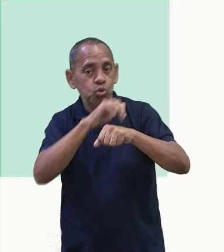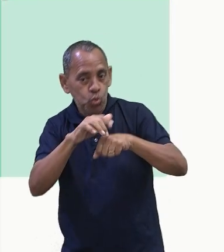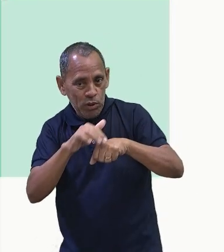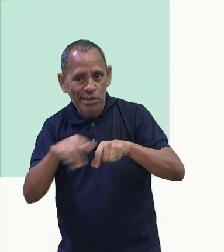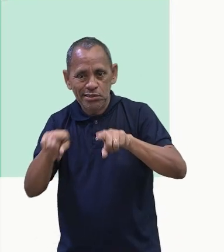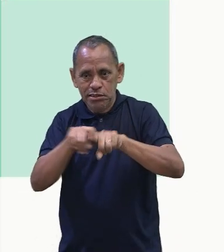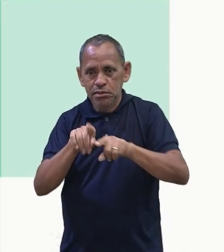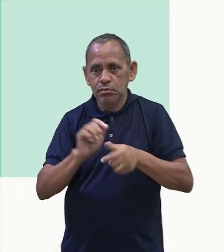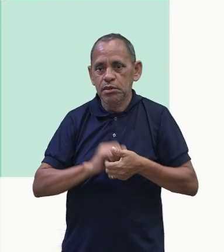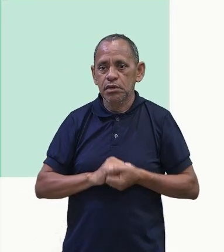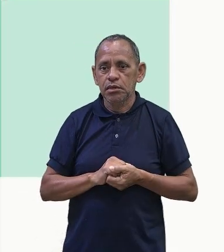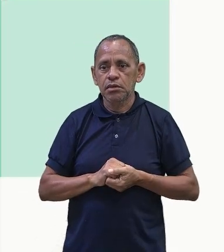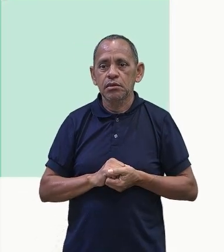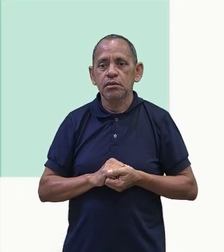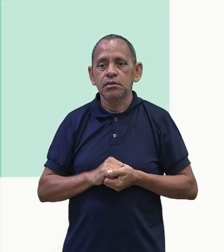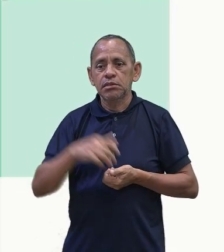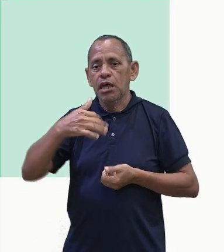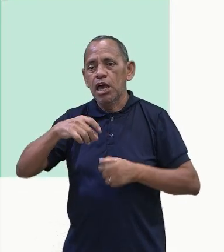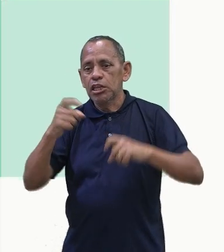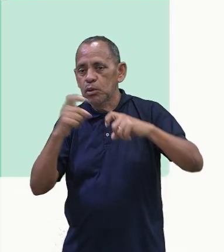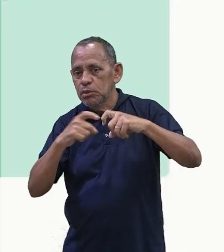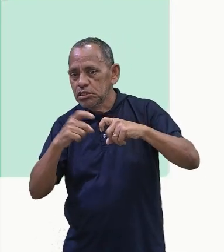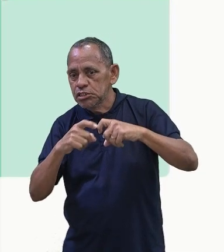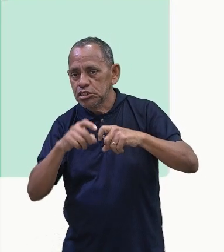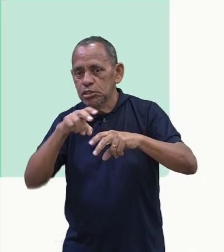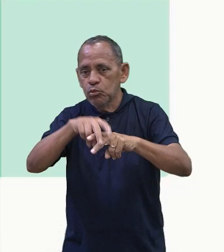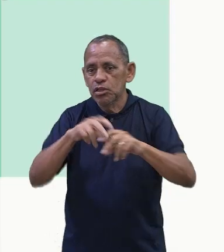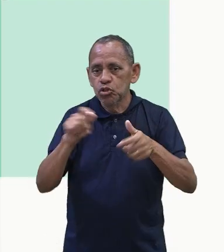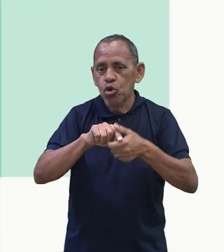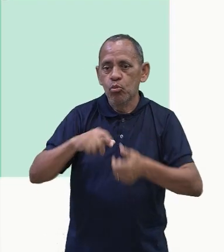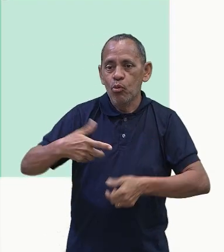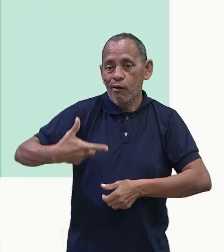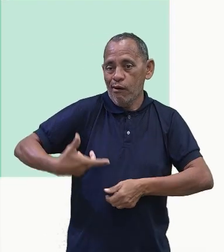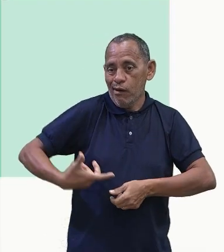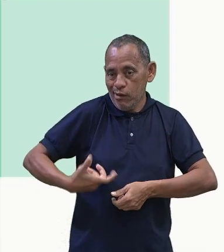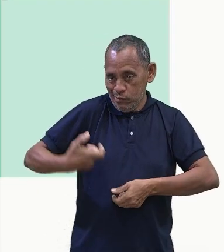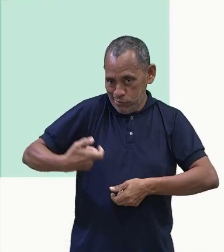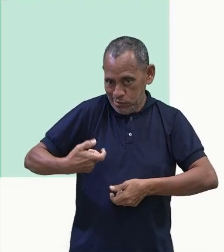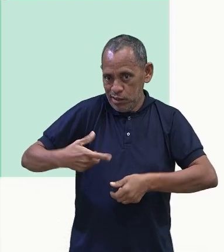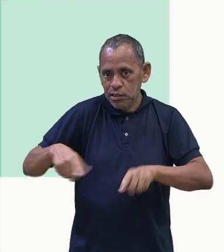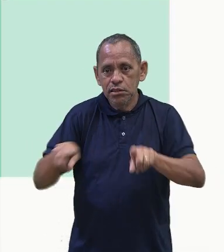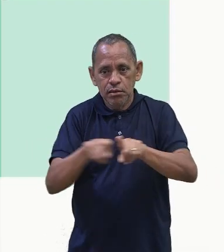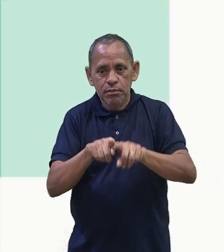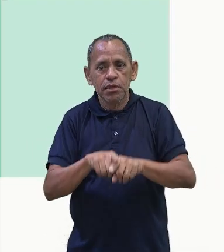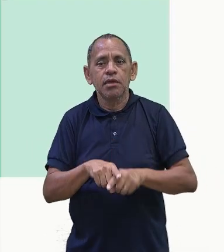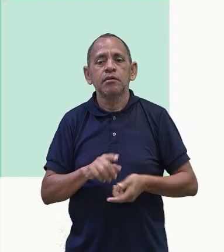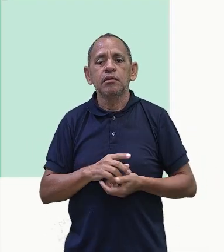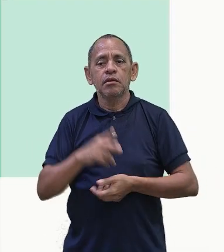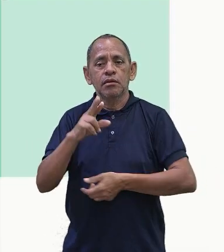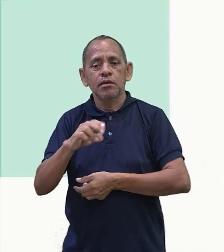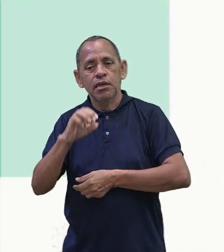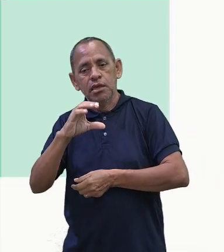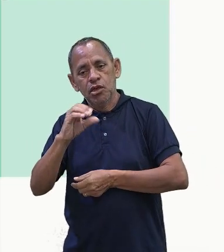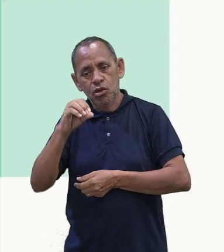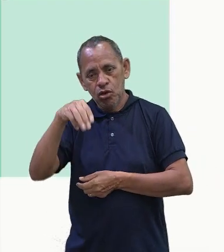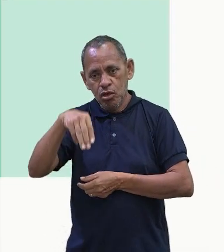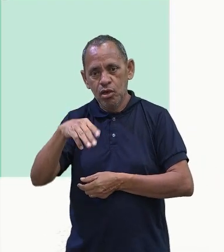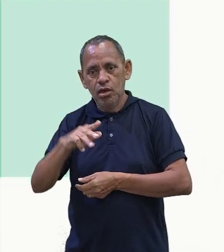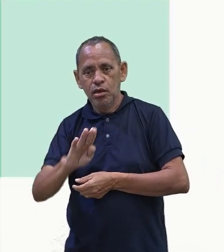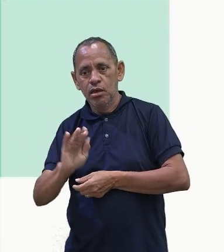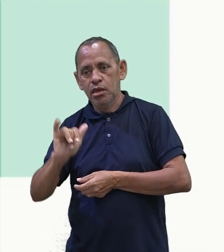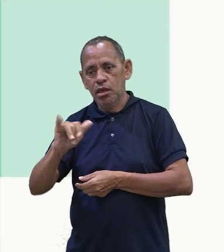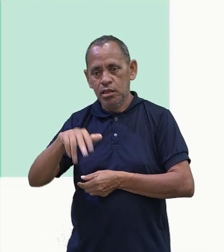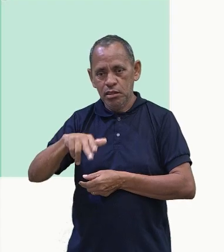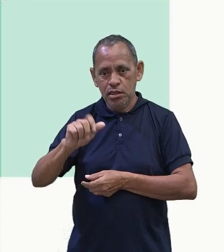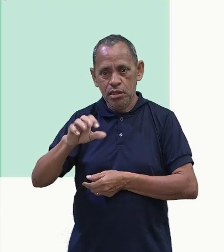também na medicina, através da insulina recombinante, como nós vimos, para o tratamento de diabetes, para